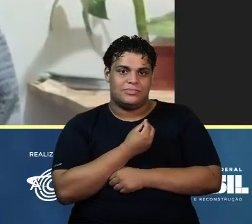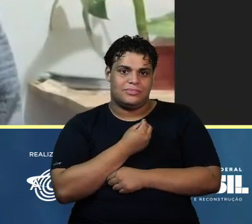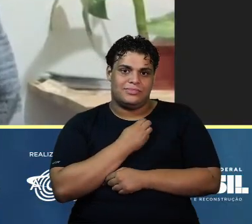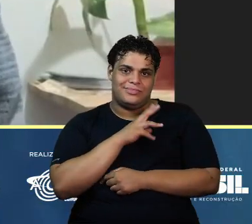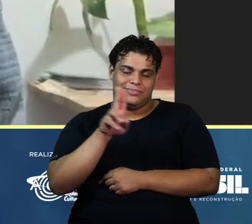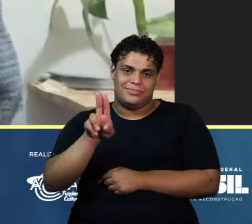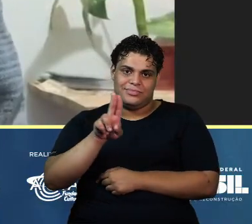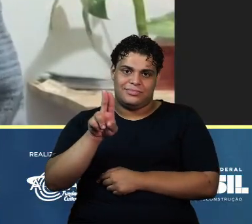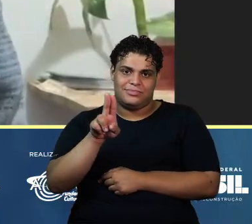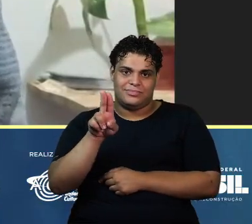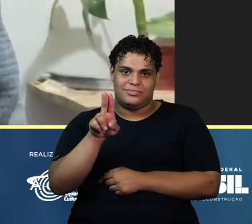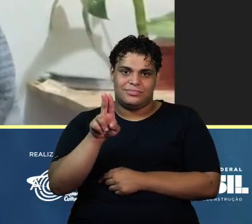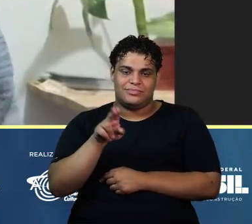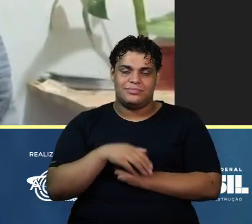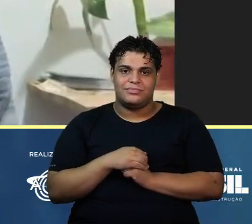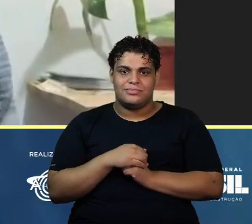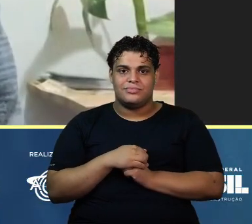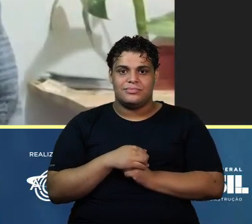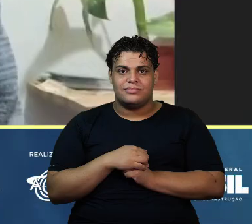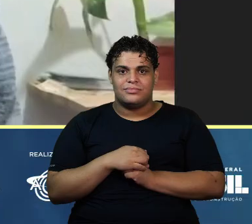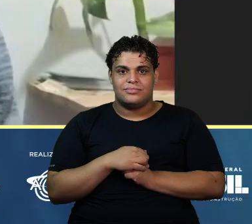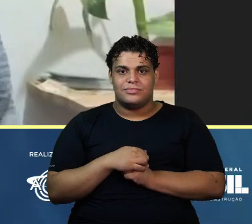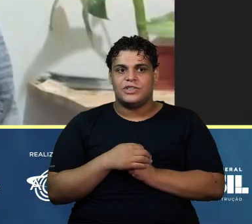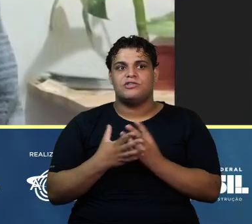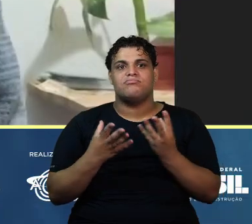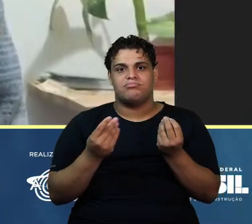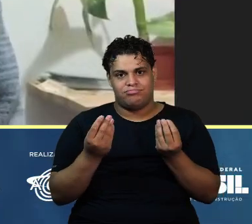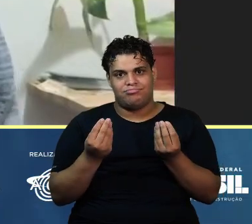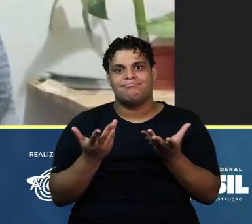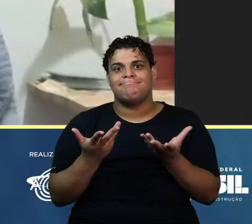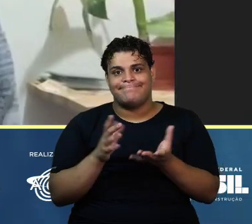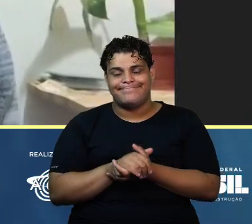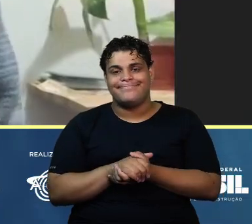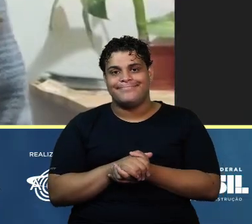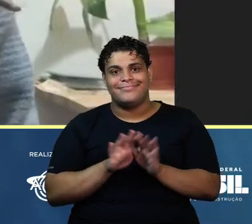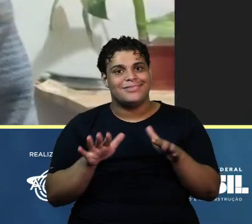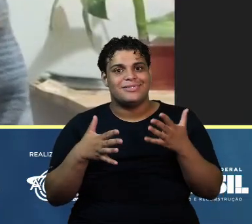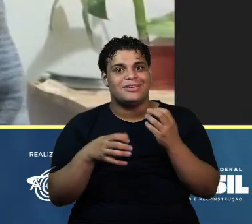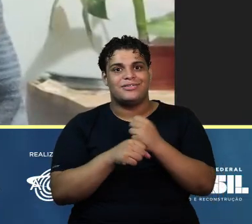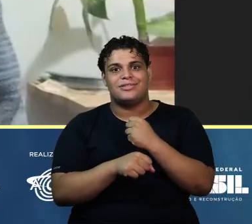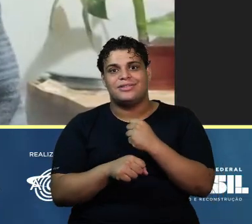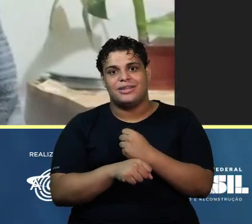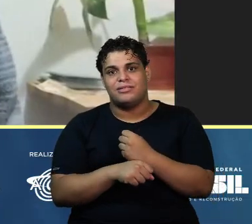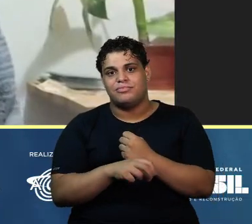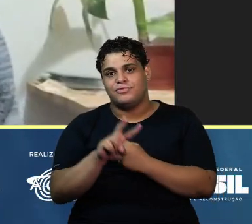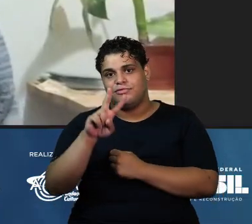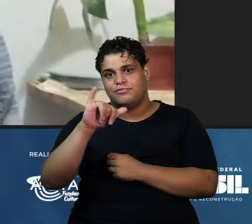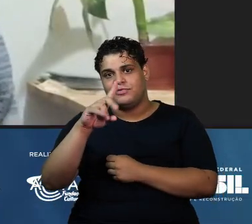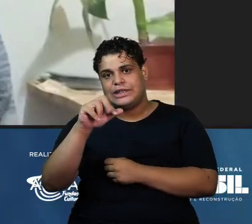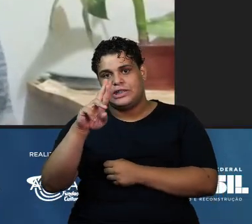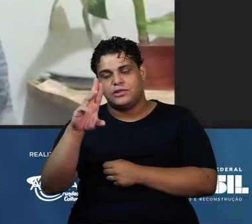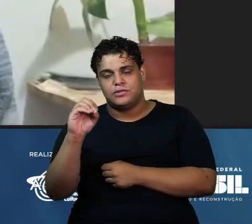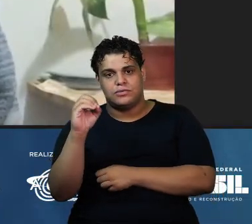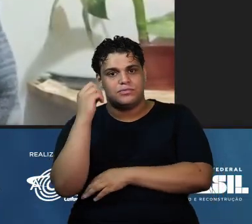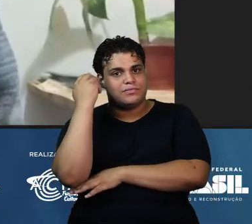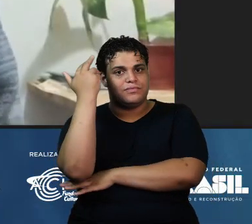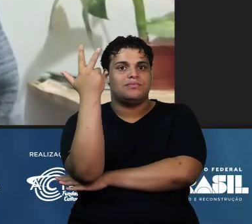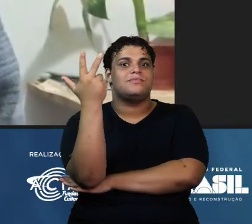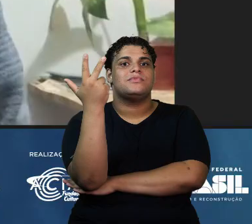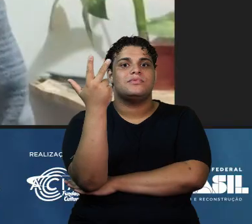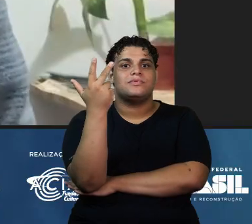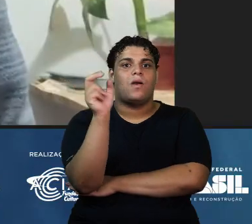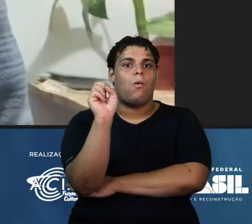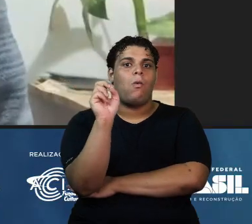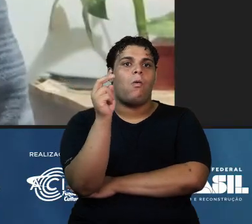gente acaba tratando nesse tema também, muito grande. Quanto tempo um vidro fica na natureza? Uma lata de